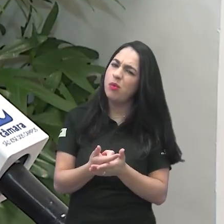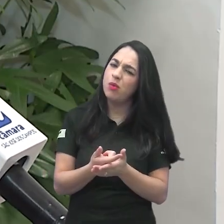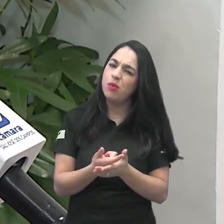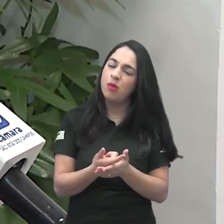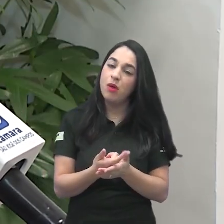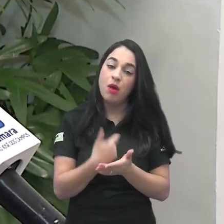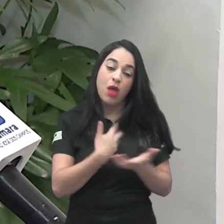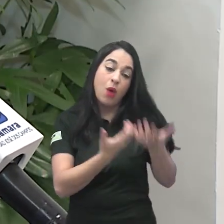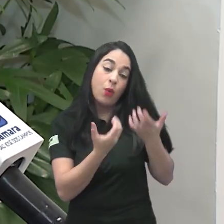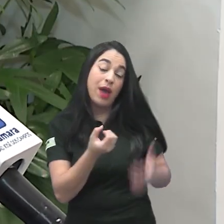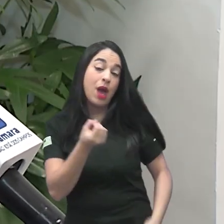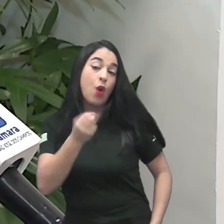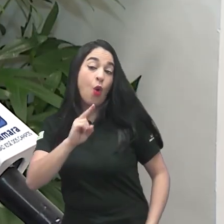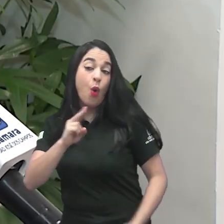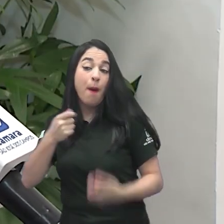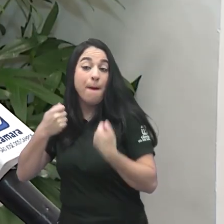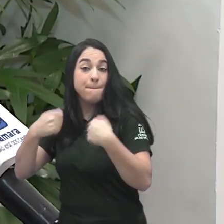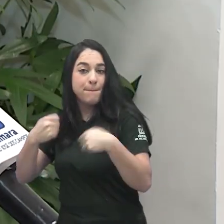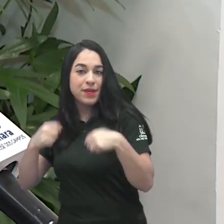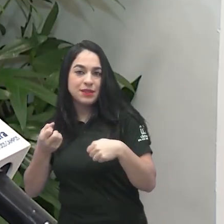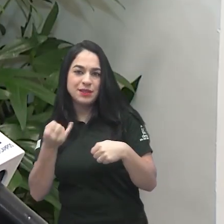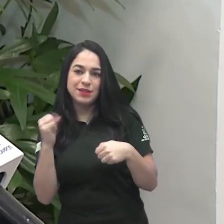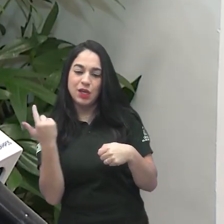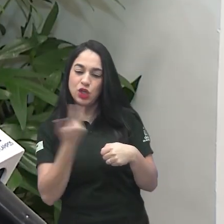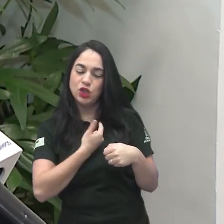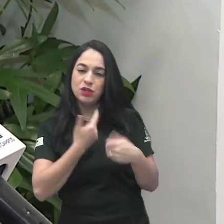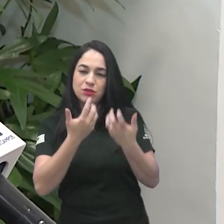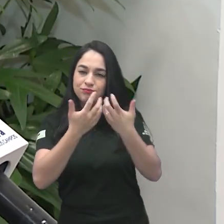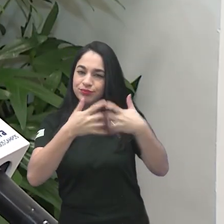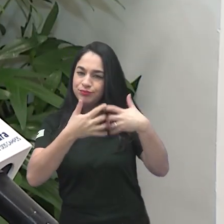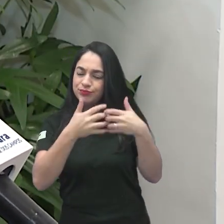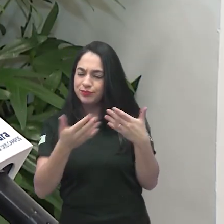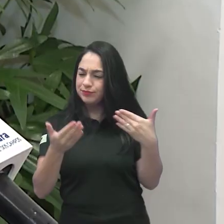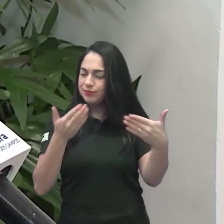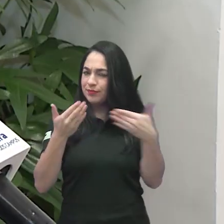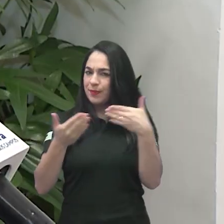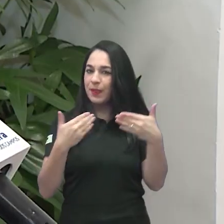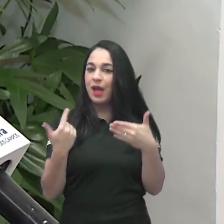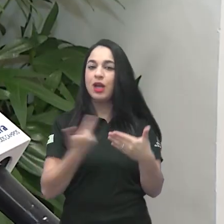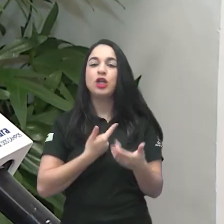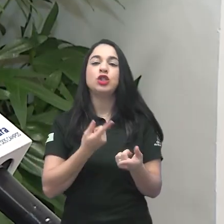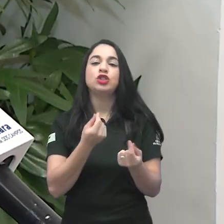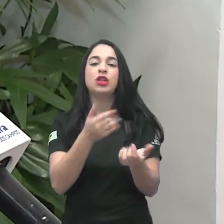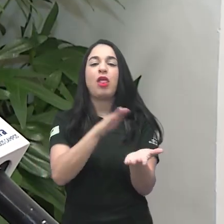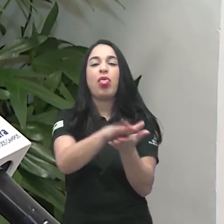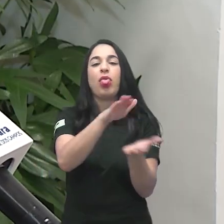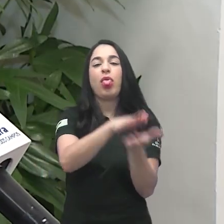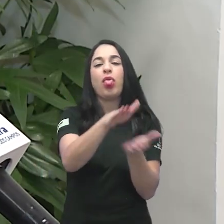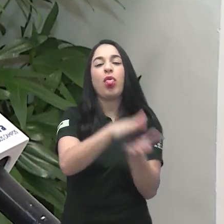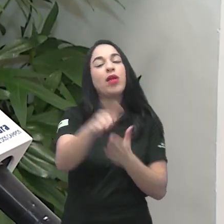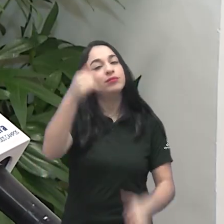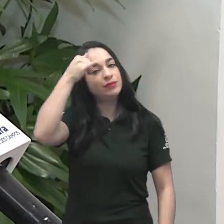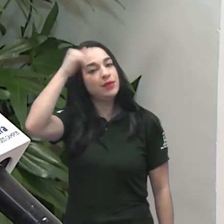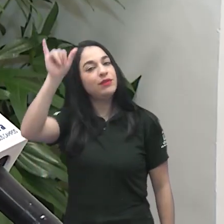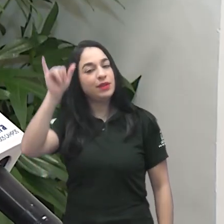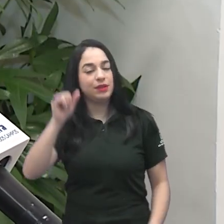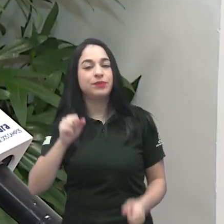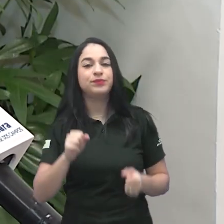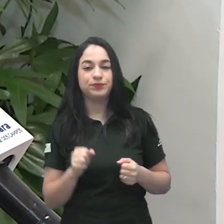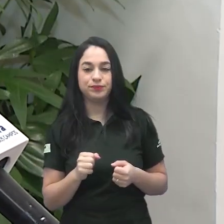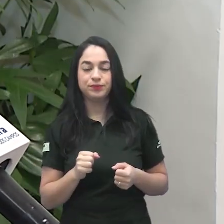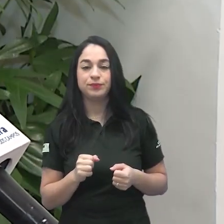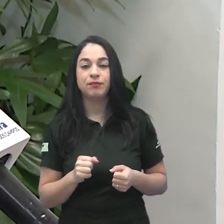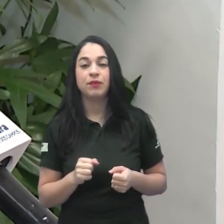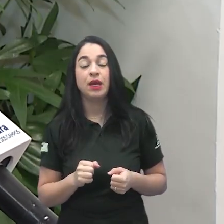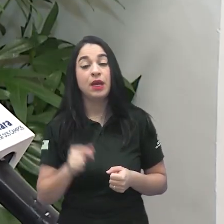que eu preciso? Será que eu quero ou se eu preciso? Se sempre nós fizermos essa reflexão, com certeza nós vamos evitar